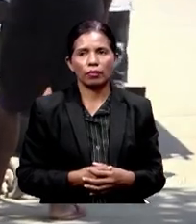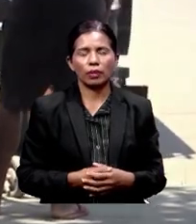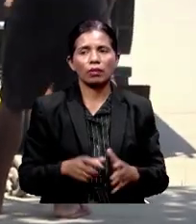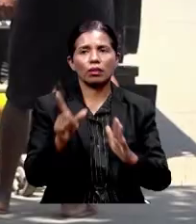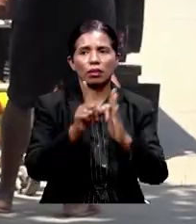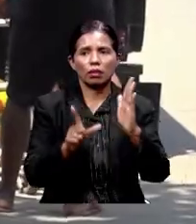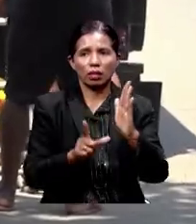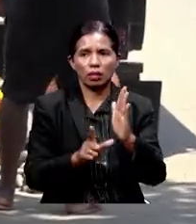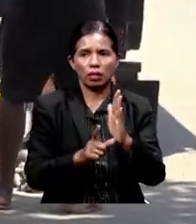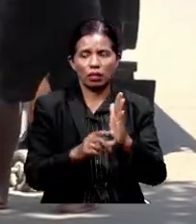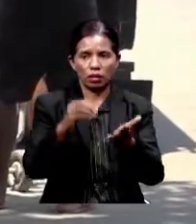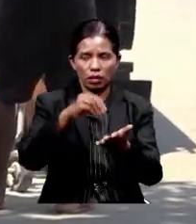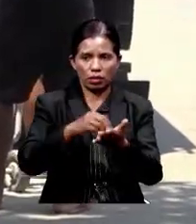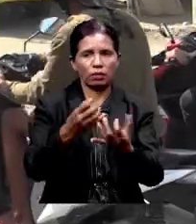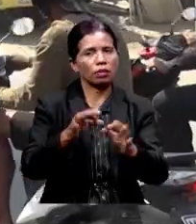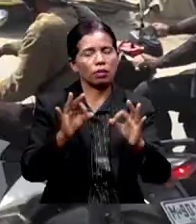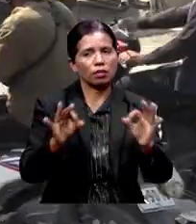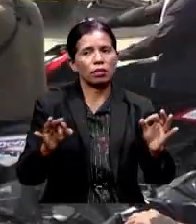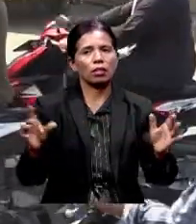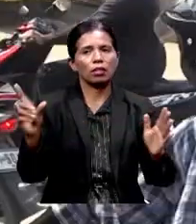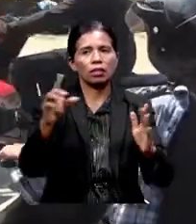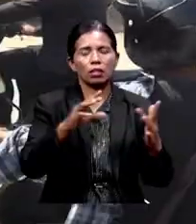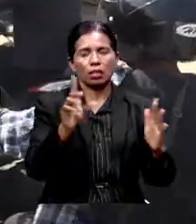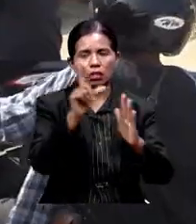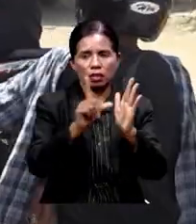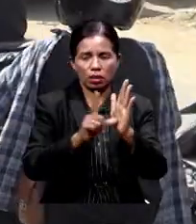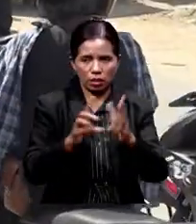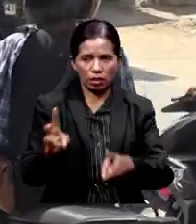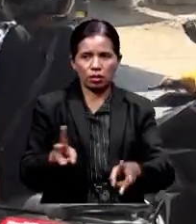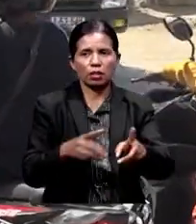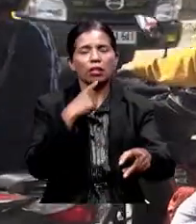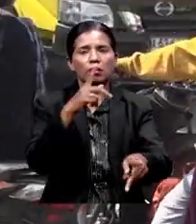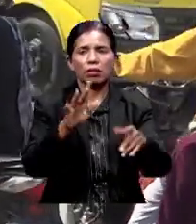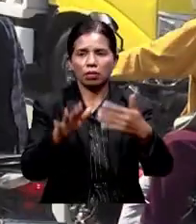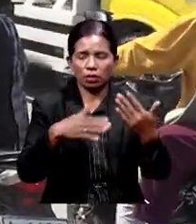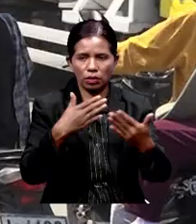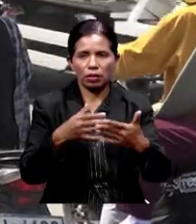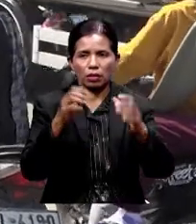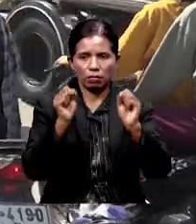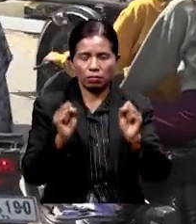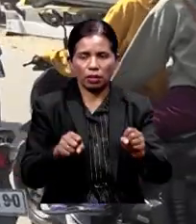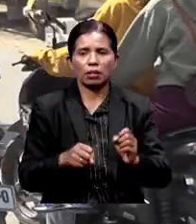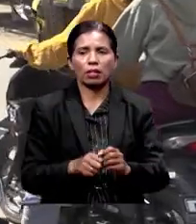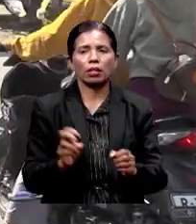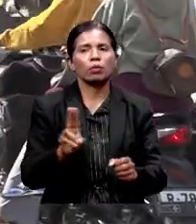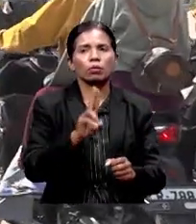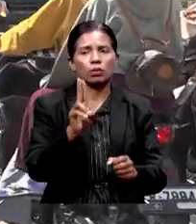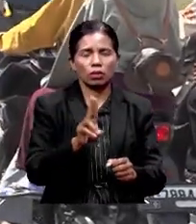decreto-lei, não vamos prever a teona, e liliu, vai a lei código estrada. Avisa, vai a mahoto, a tu bele,